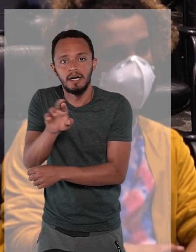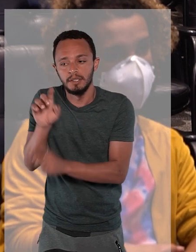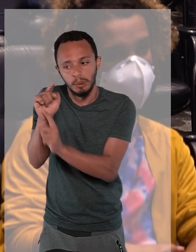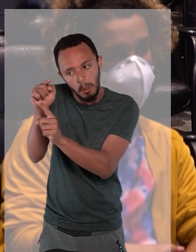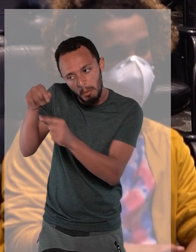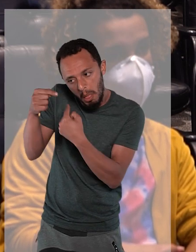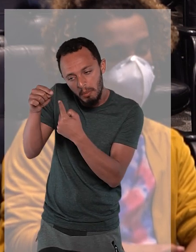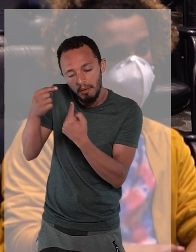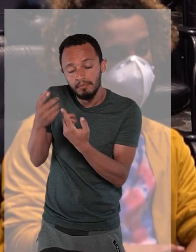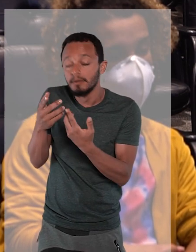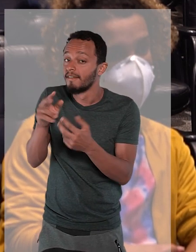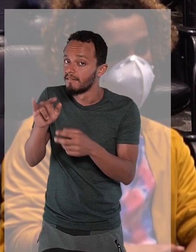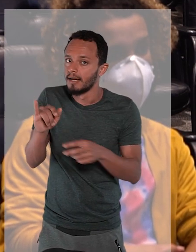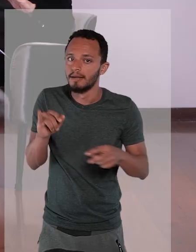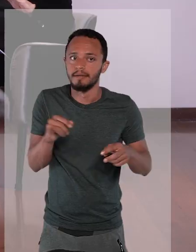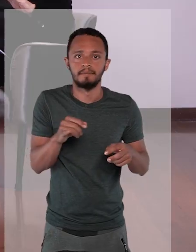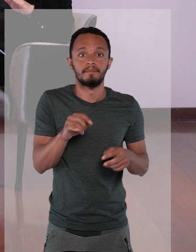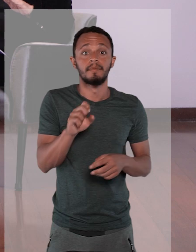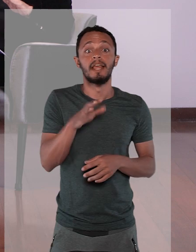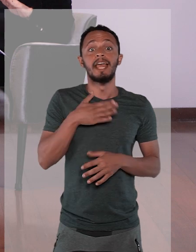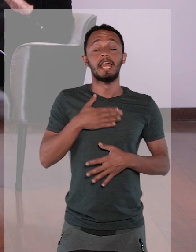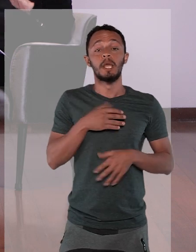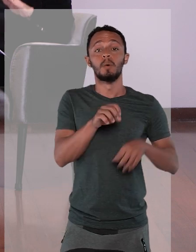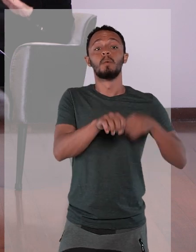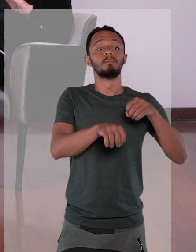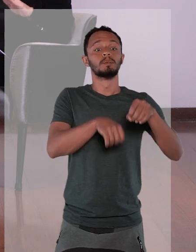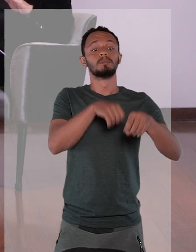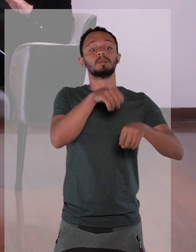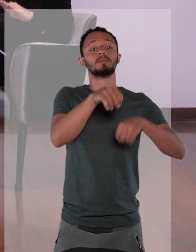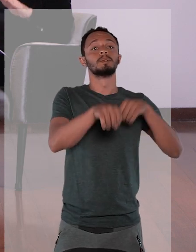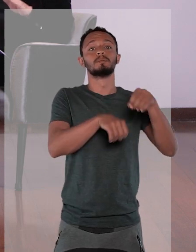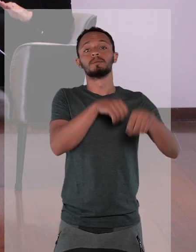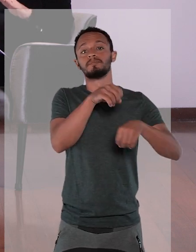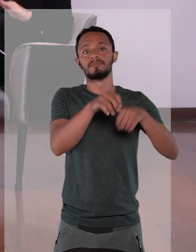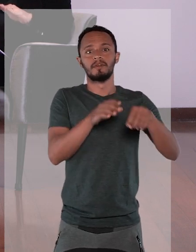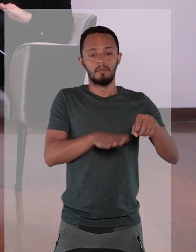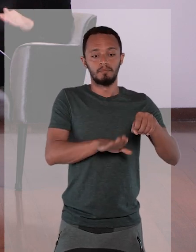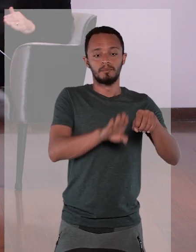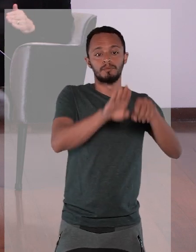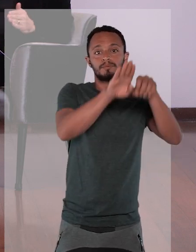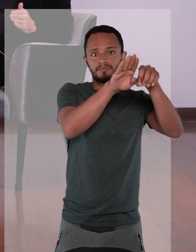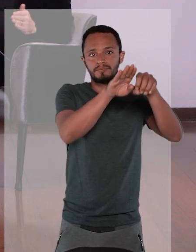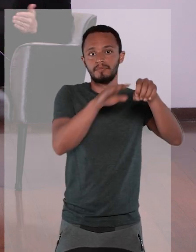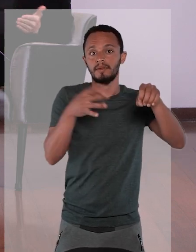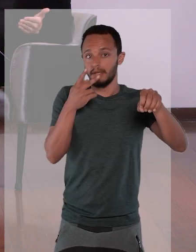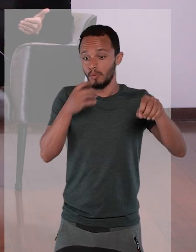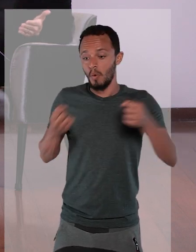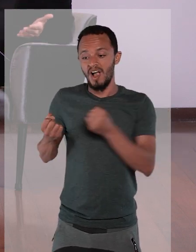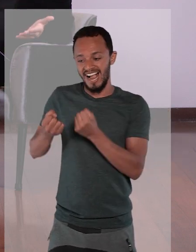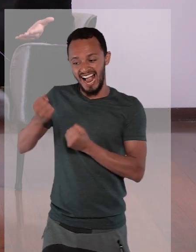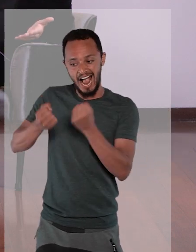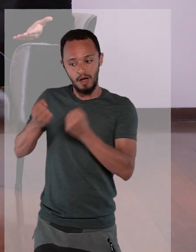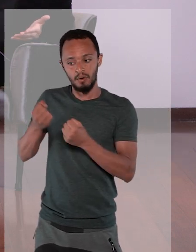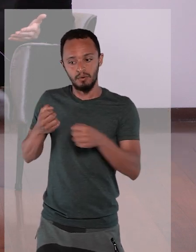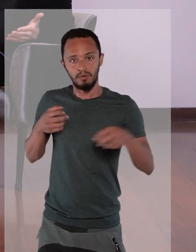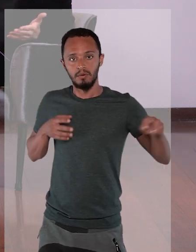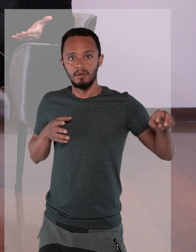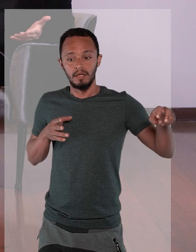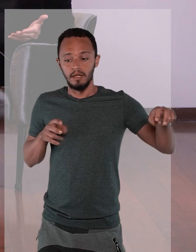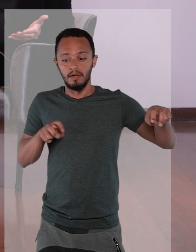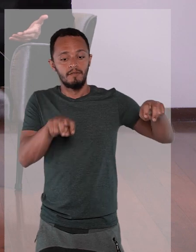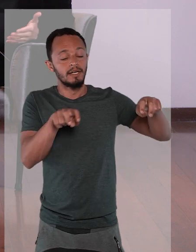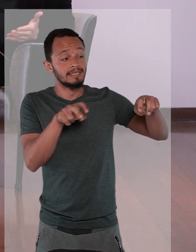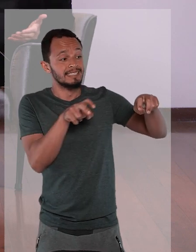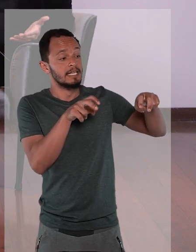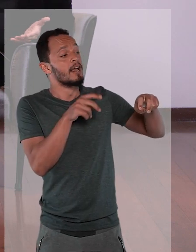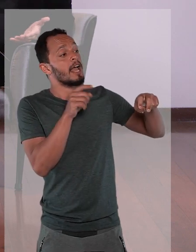quando, parou um carro do meu lado. Falei assim: o senhor é o doutor Carlos? Eu gelei, né? Porque eu falei: esse